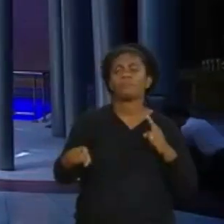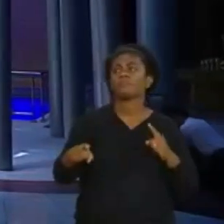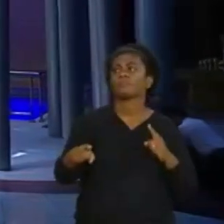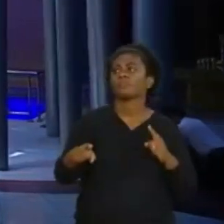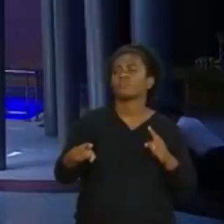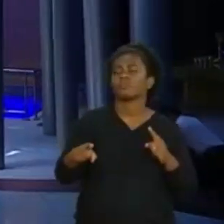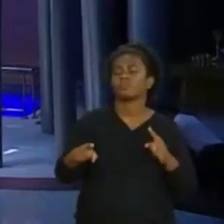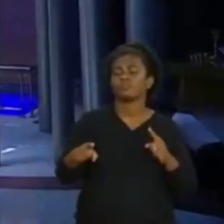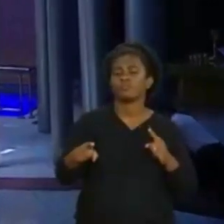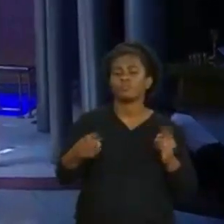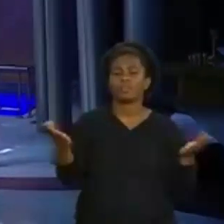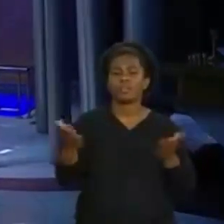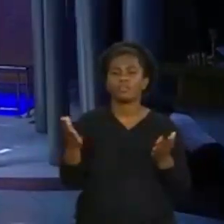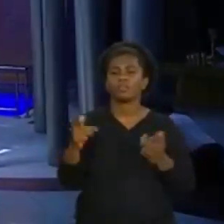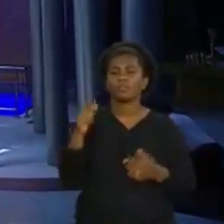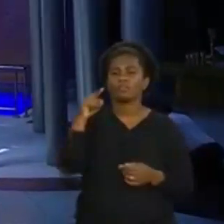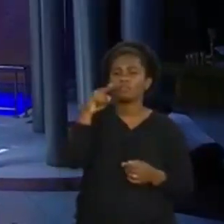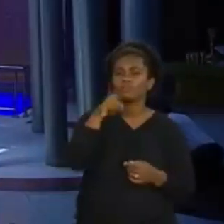Fale com Deus.